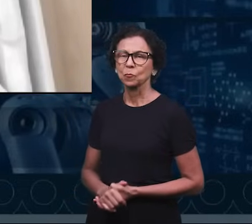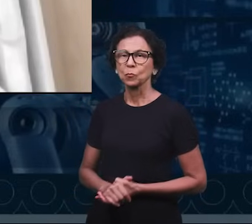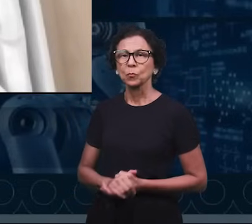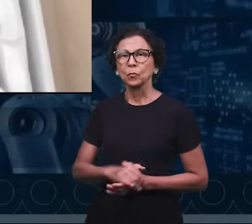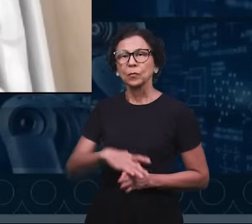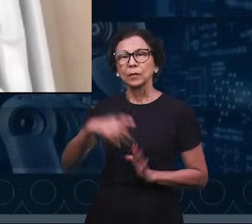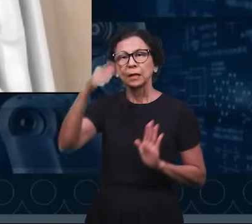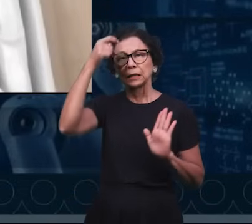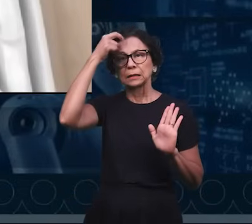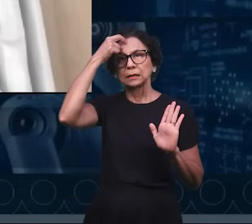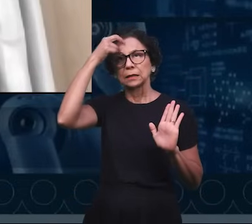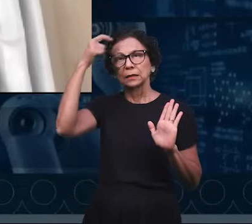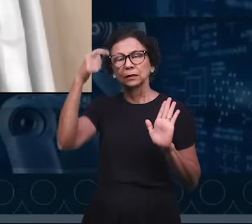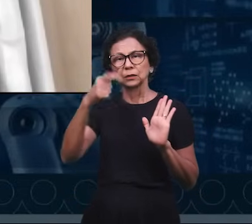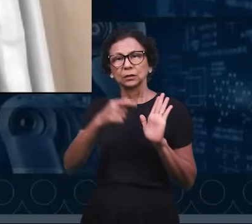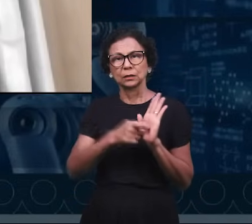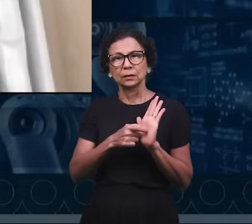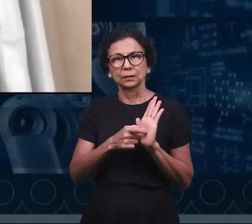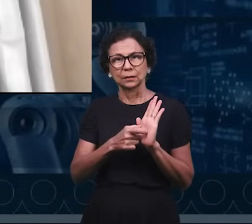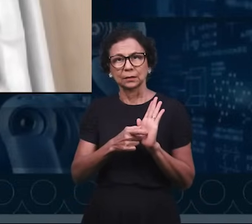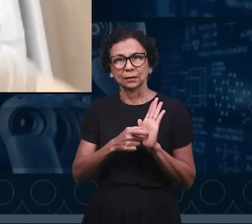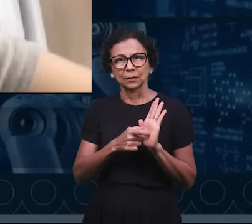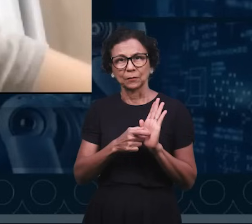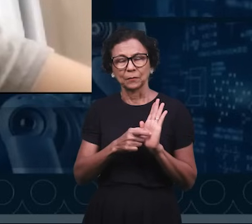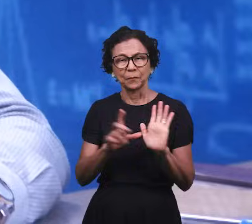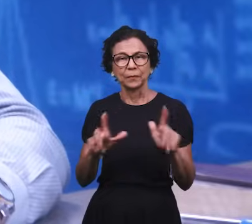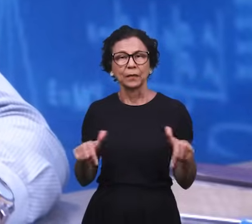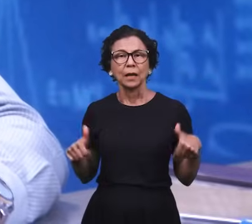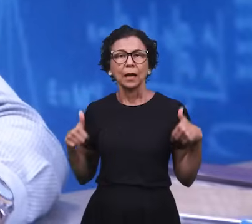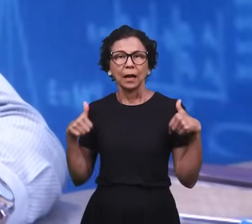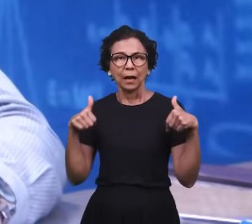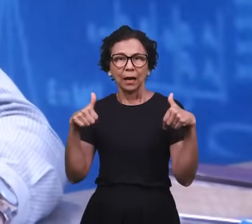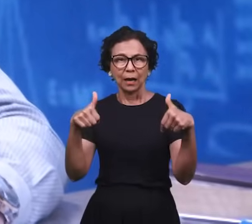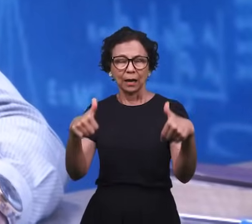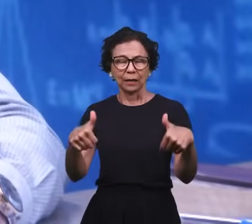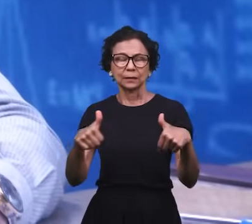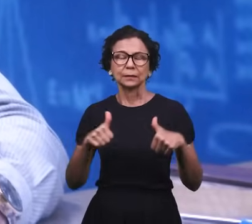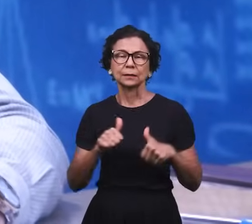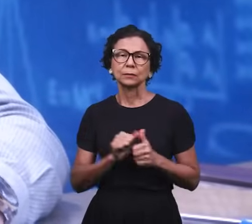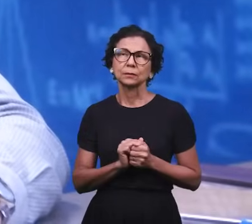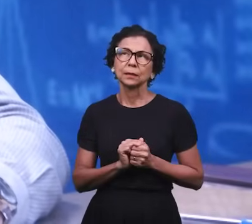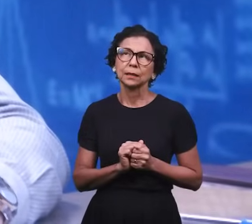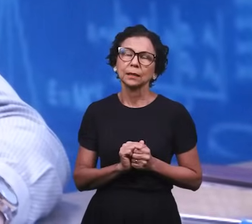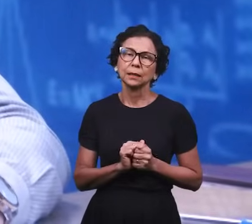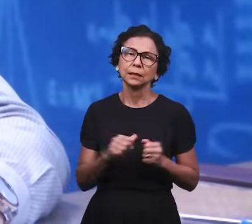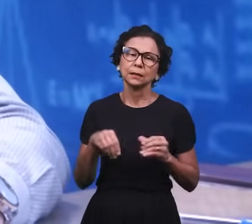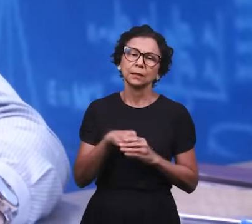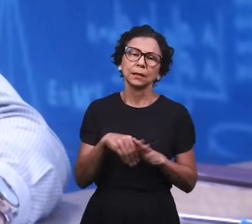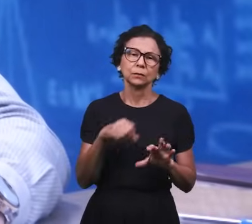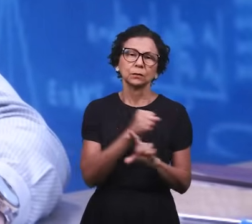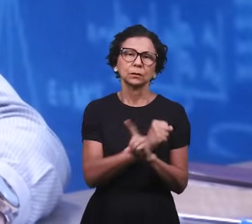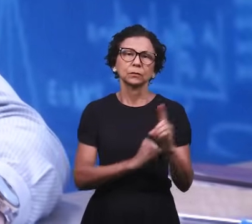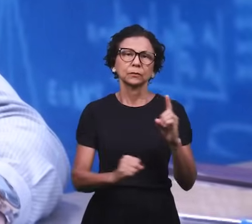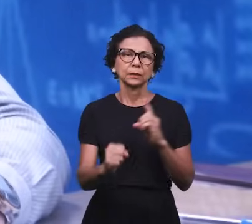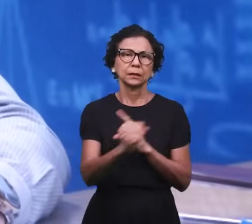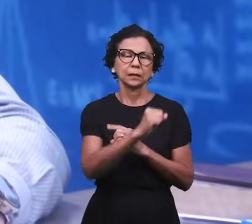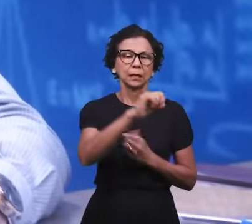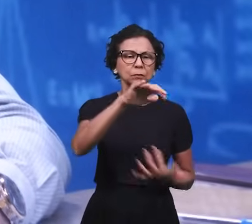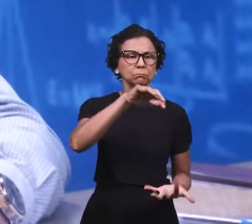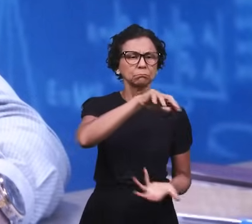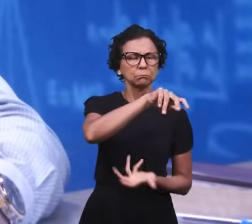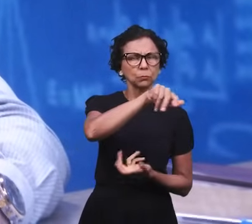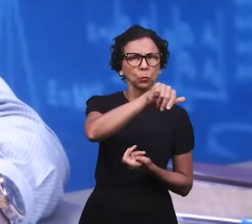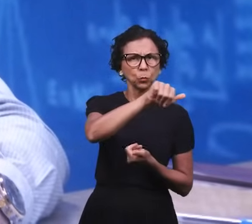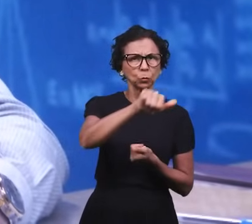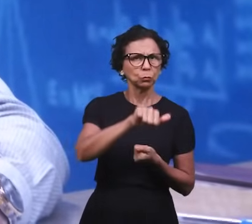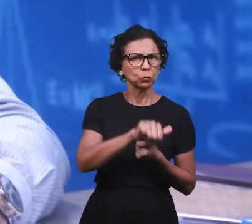inteligência artificial? A paz do Senhor Jesus. Amém. Para responder essa pergunta, eu gostaria de